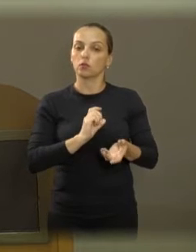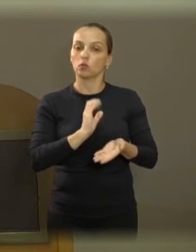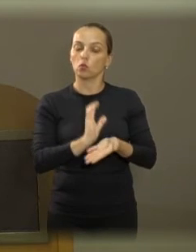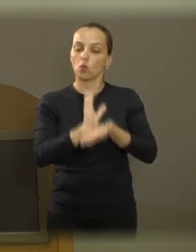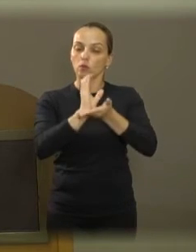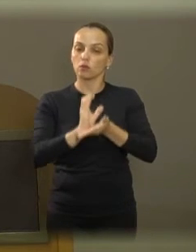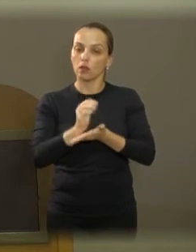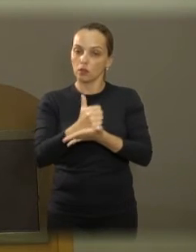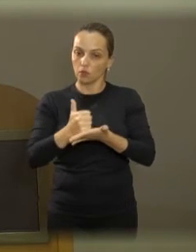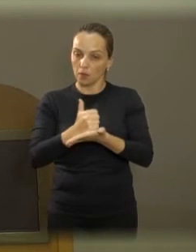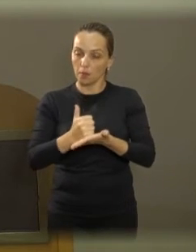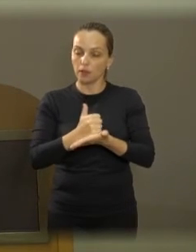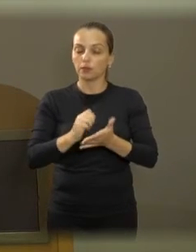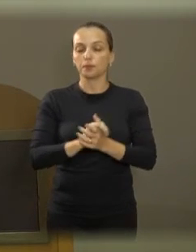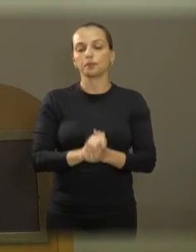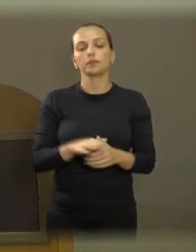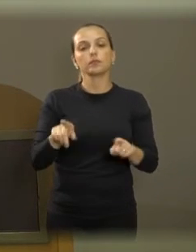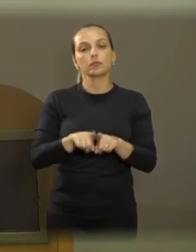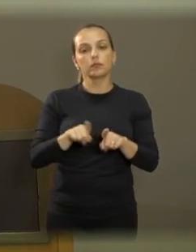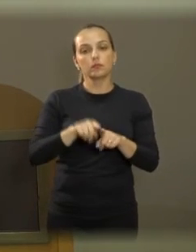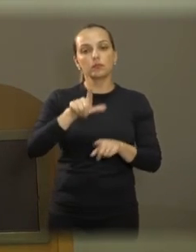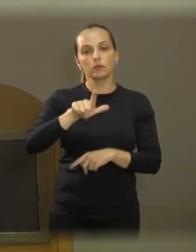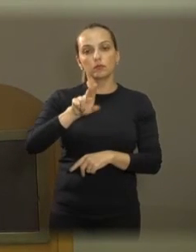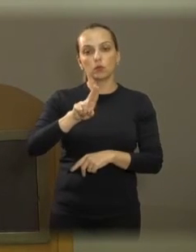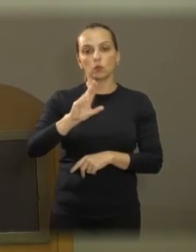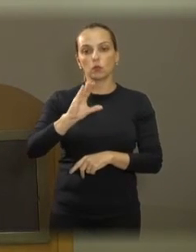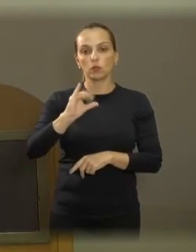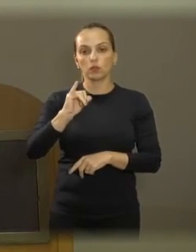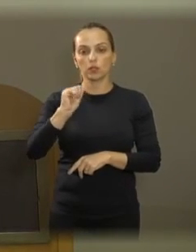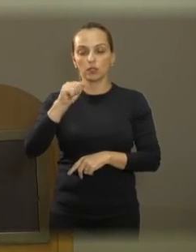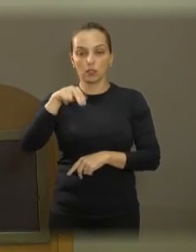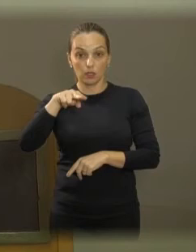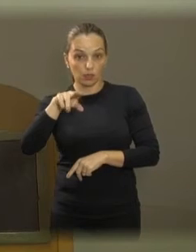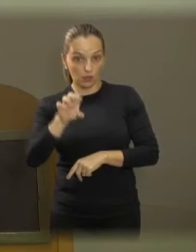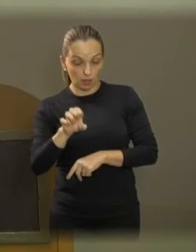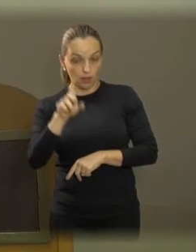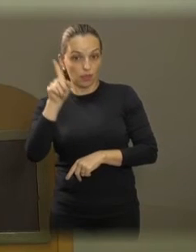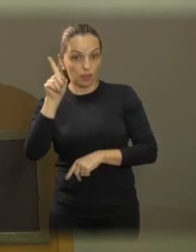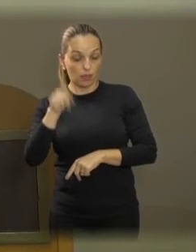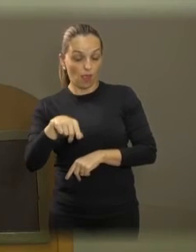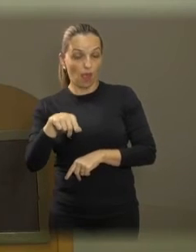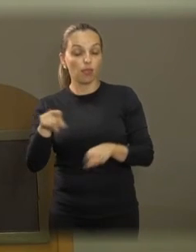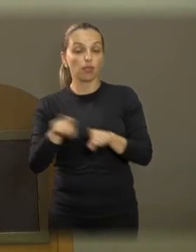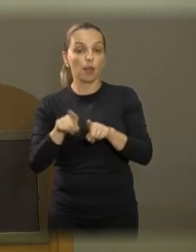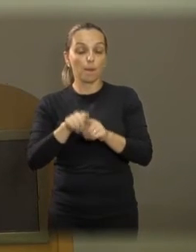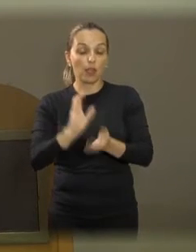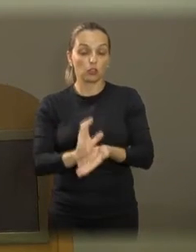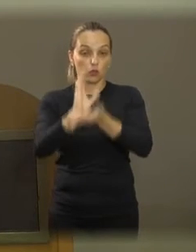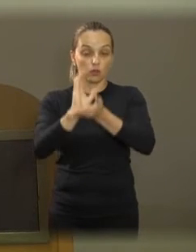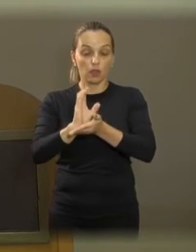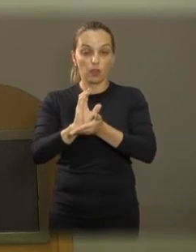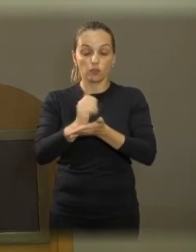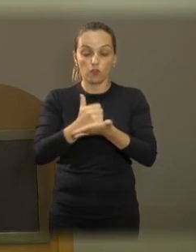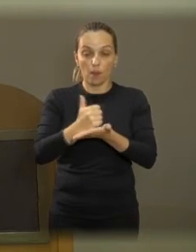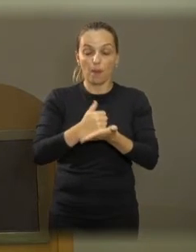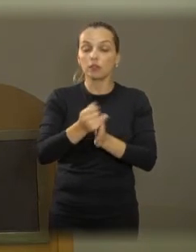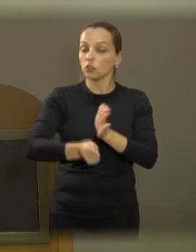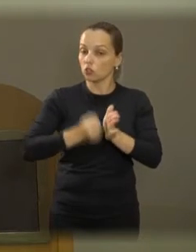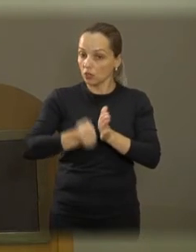A Luciane Joaquim, que é a delegada adjunta. Parabéns, parabéns por